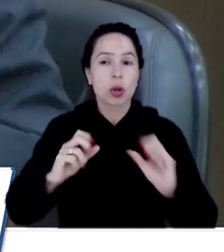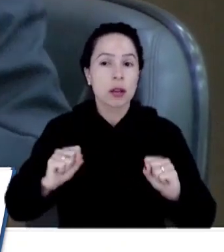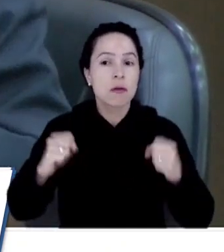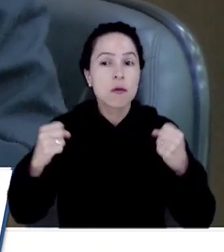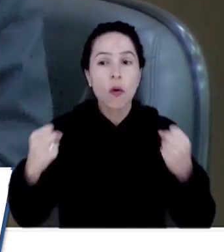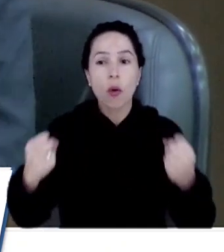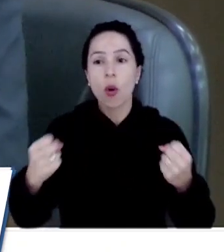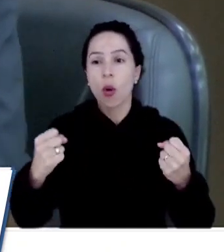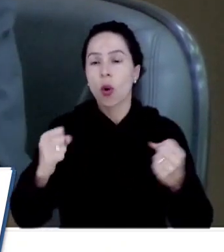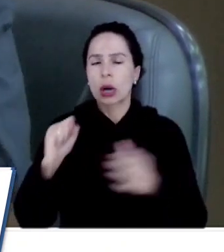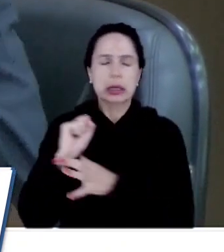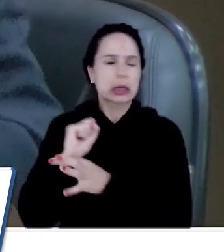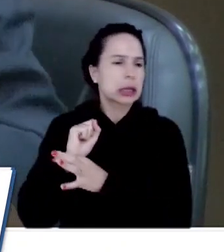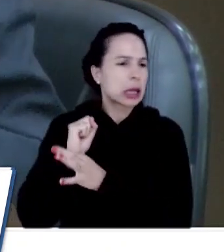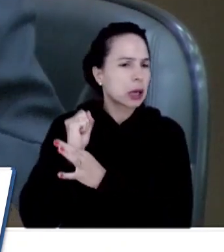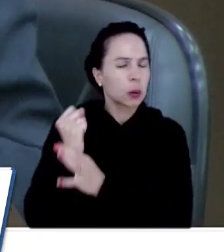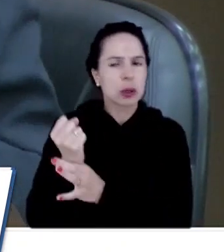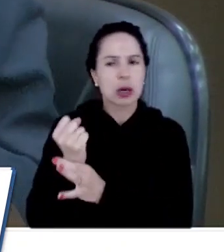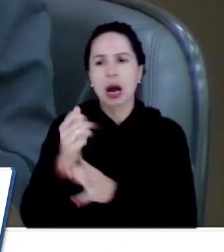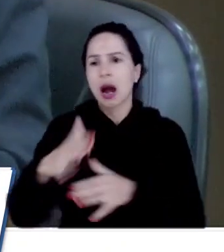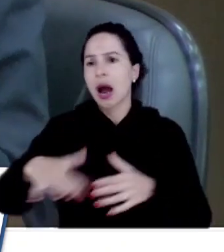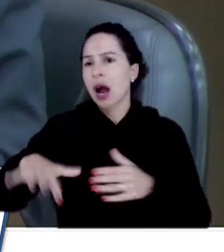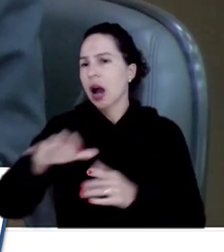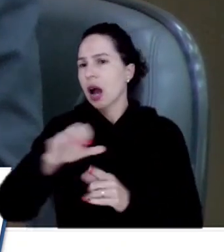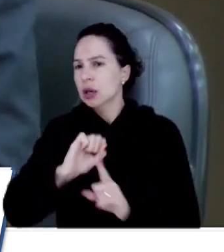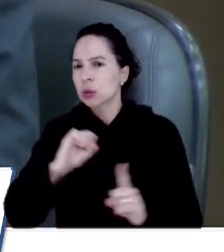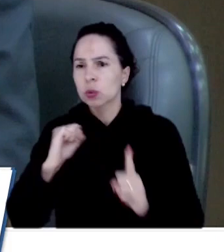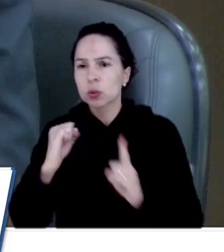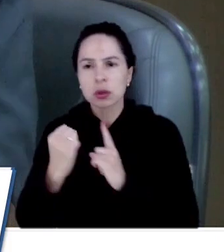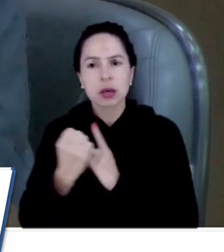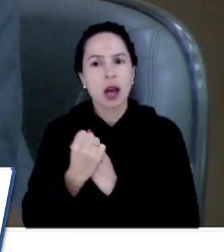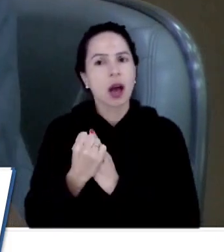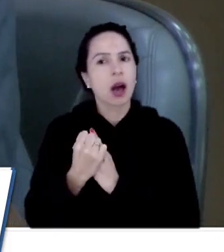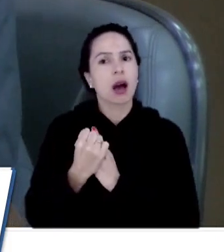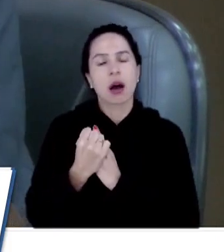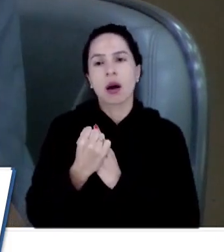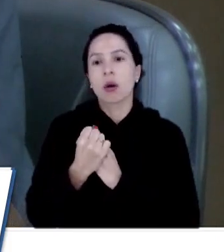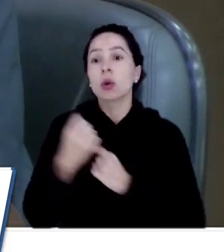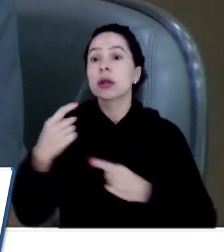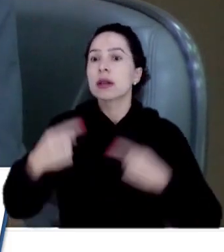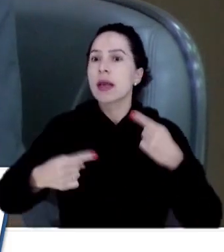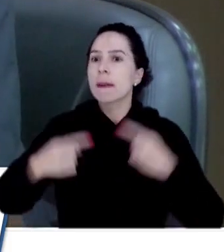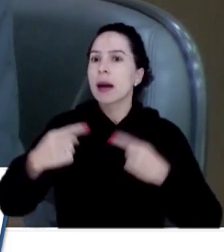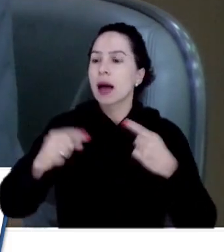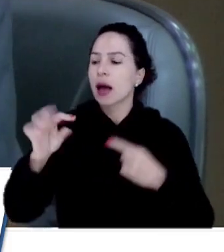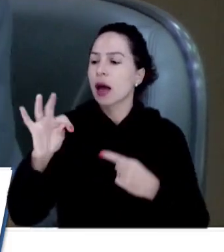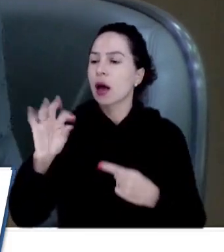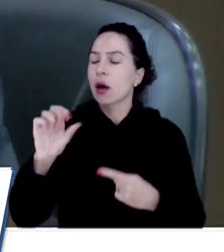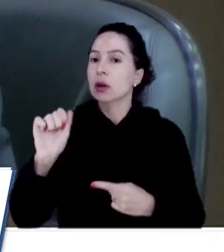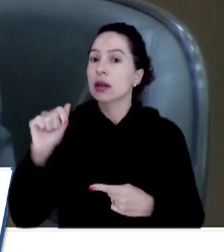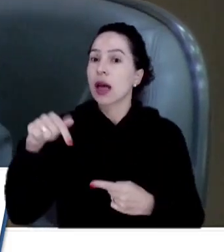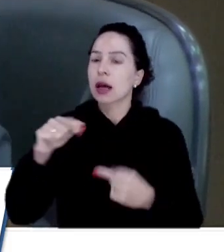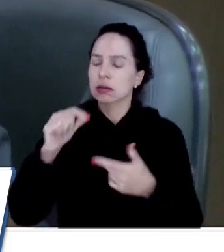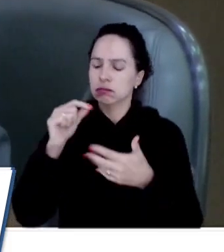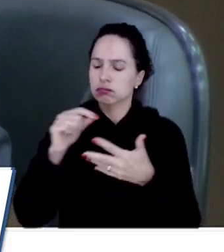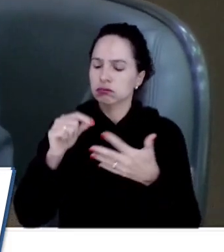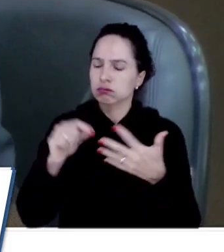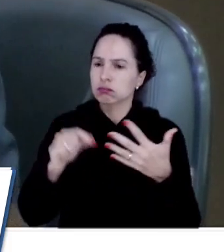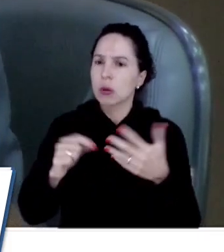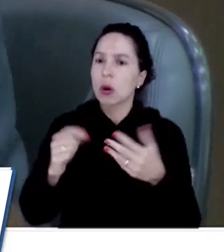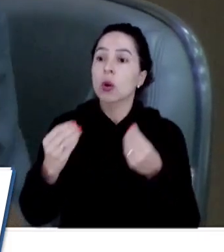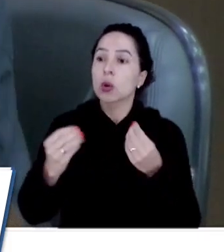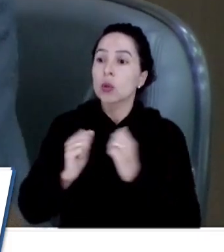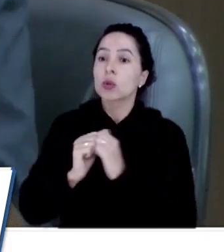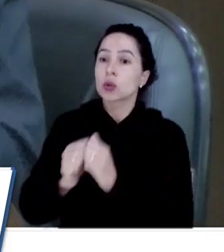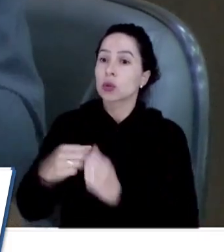de segurança, área social, e discutir o TAC ponto a ponto com o Ministério